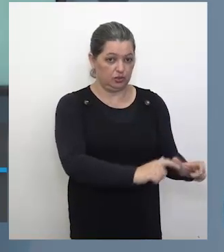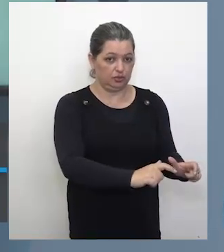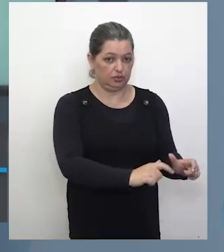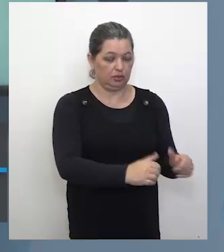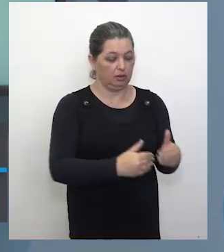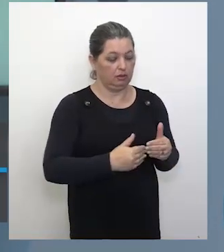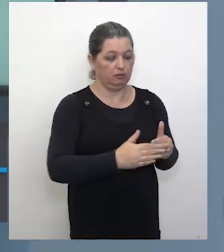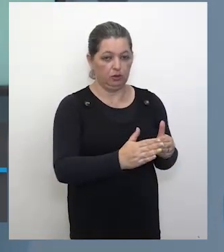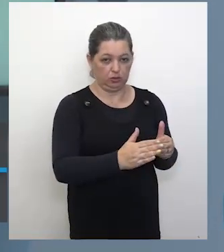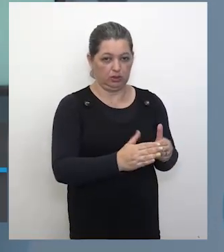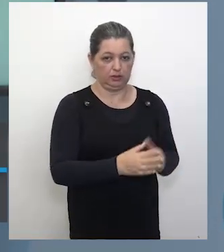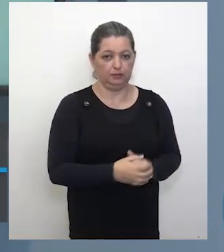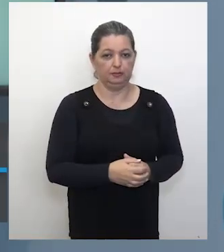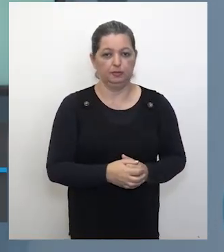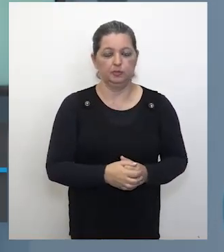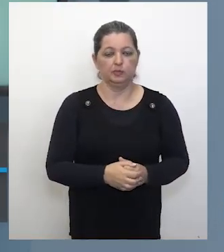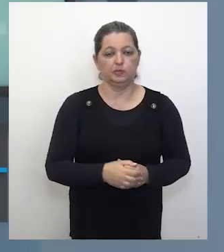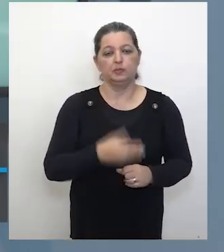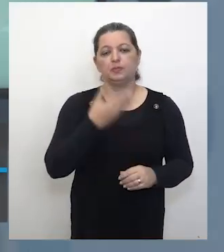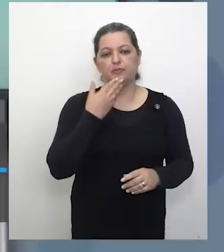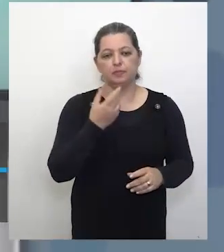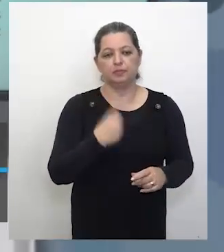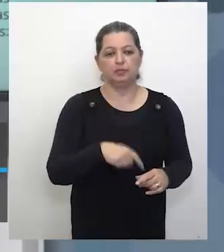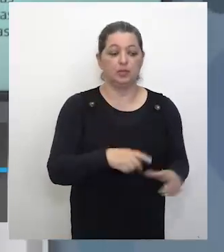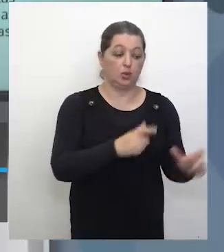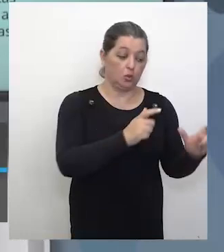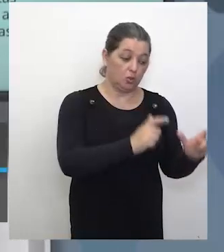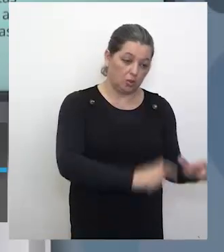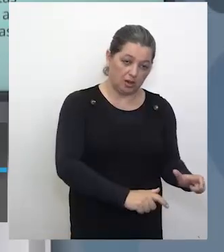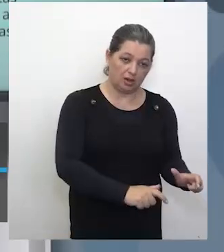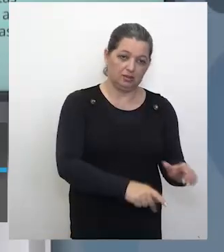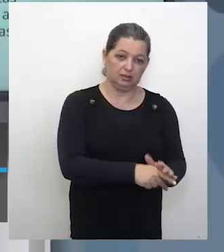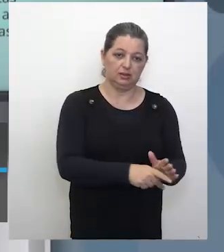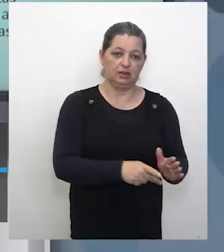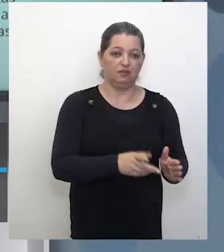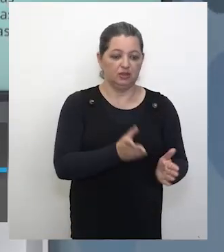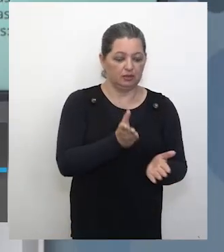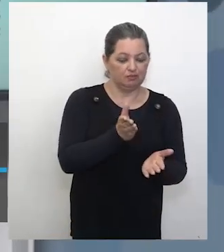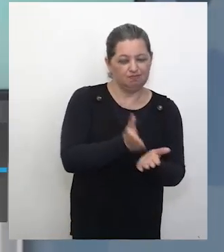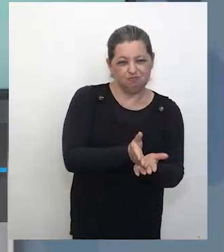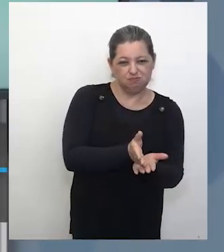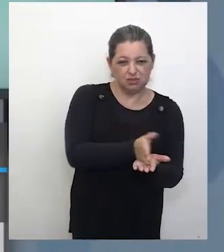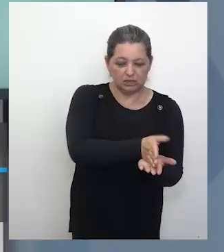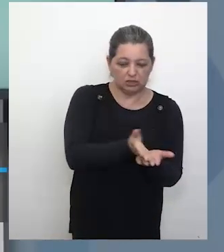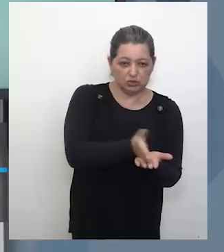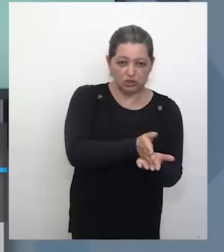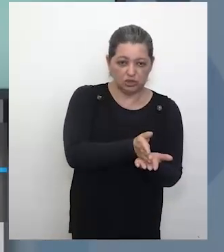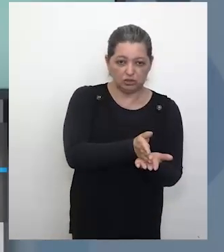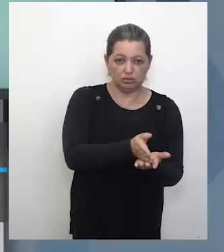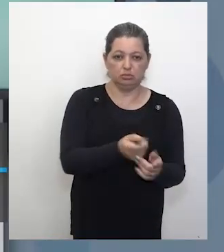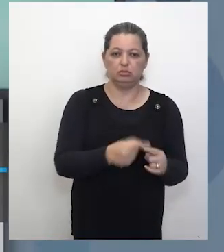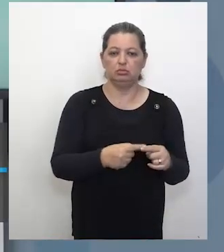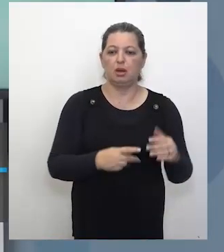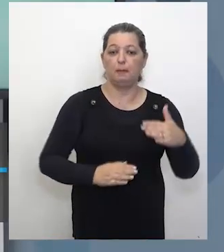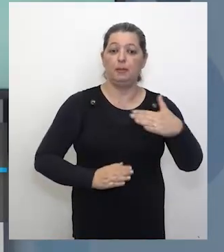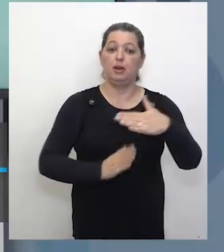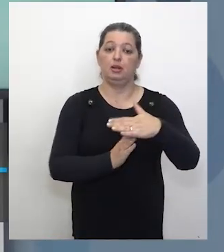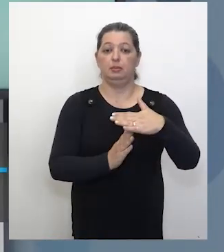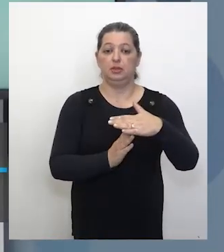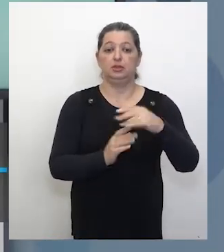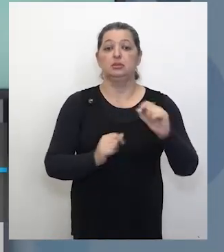fronteira. Então, isso eu acho que é mais fácil. A terra dele estava no meio das duas. Então, o limite da onde era a propriedade